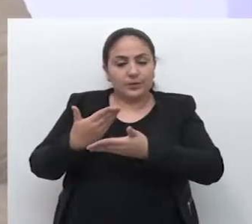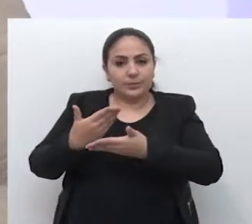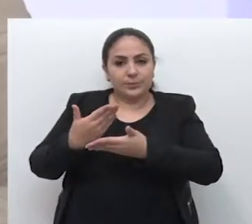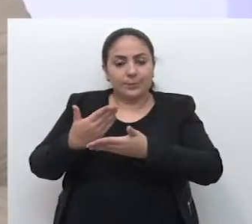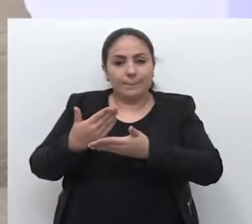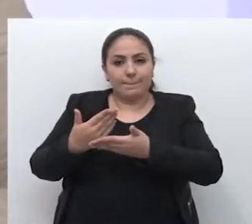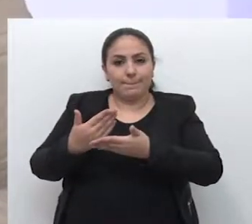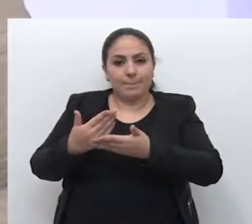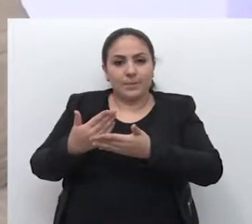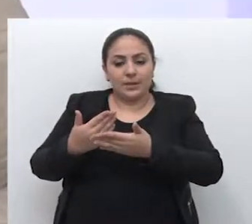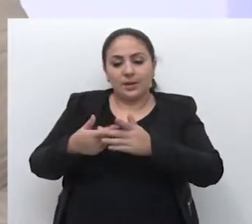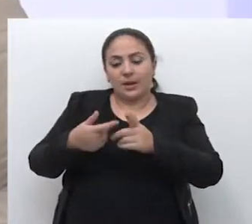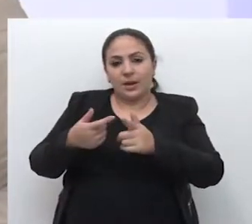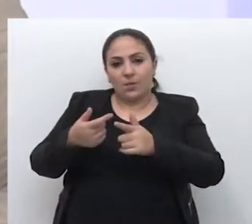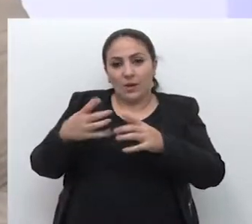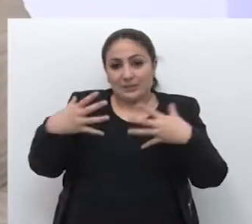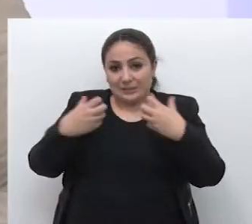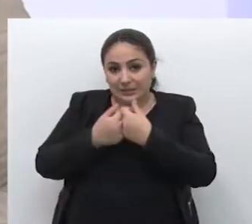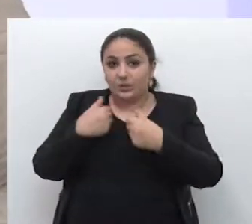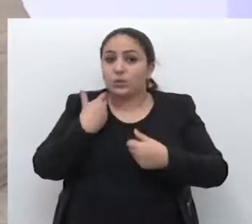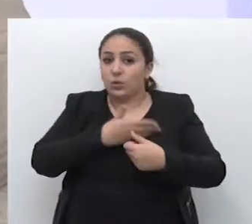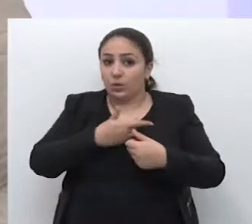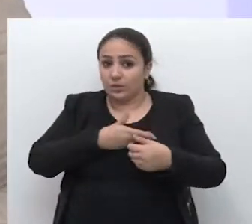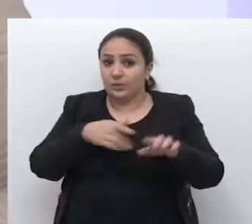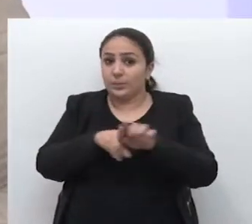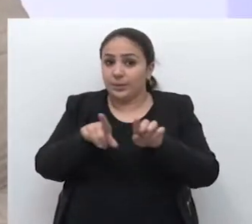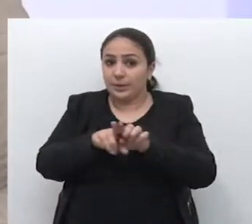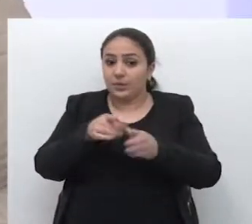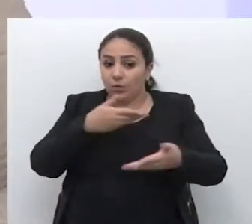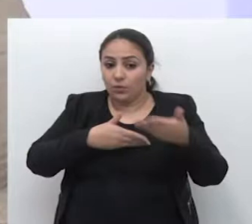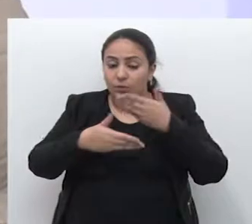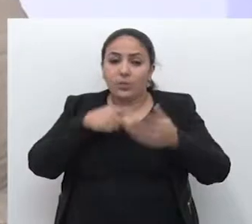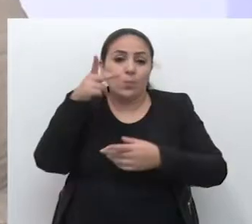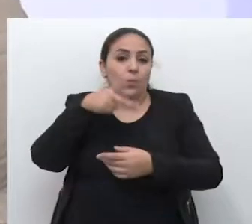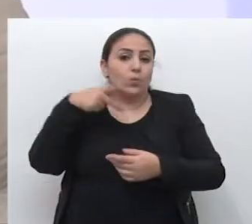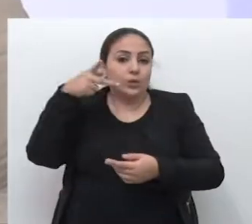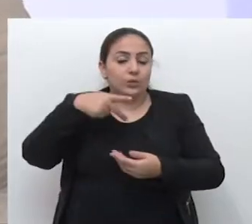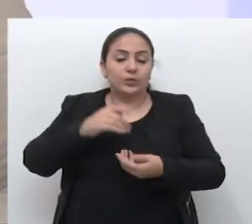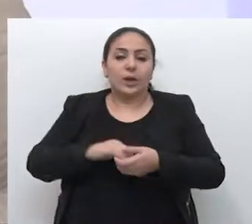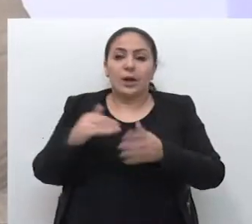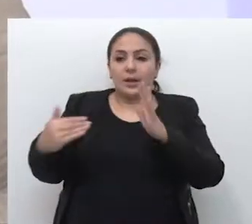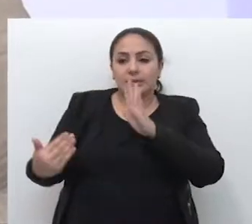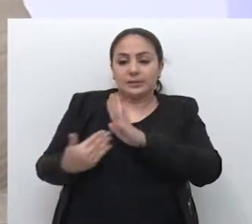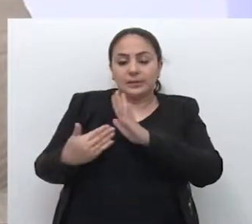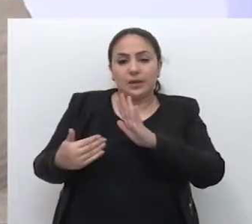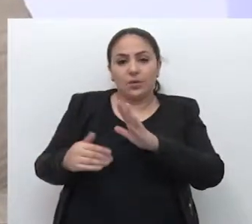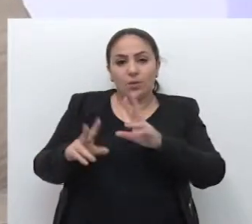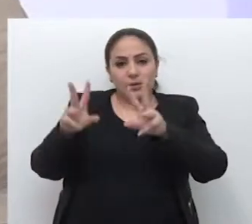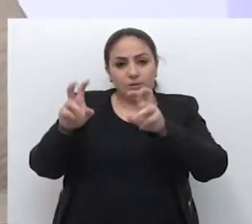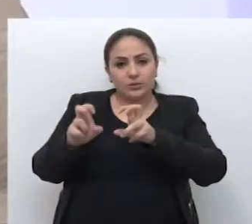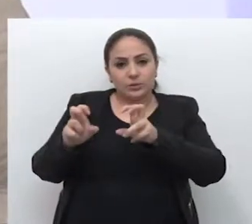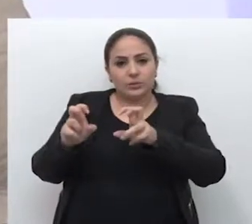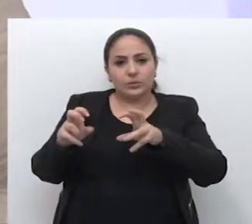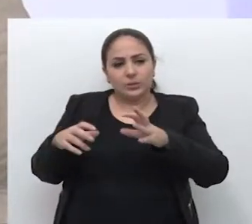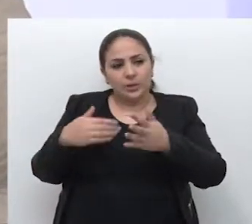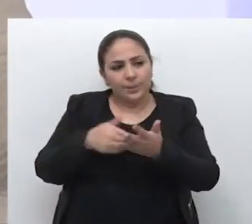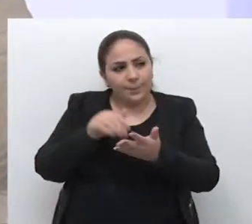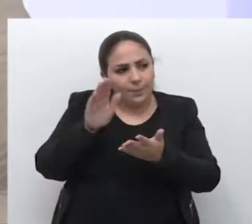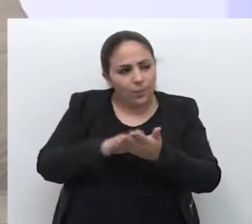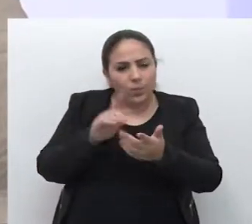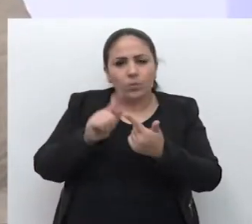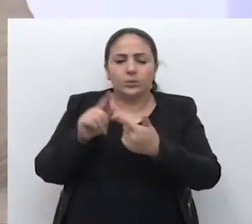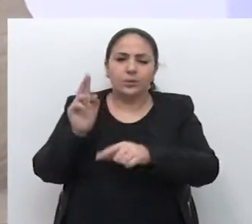da prevenção, do pré-atendimento ao acidente, que nós também temos que envolver, né, nessas políticas, até a questão aí